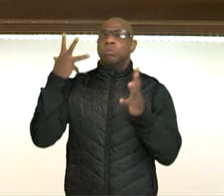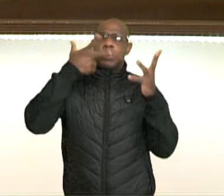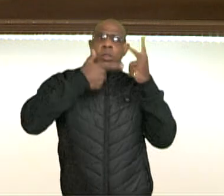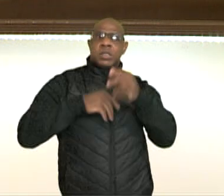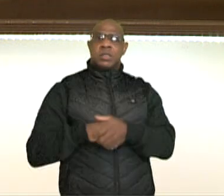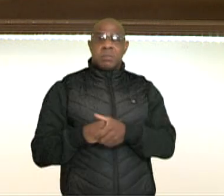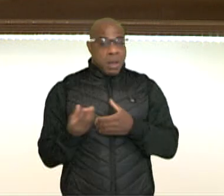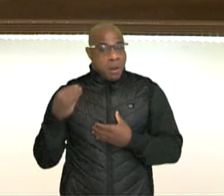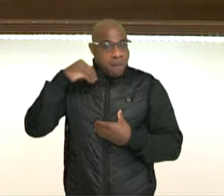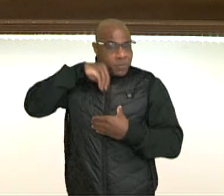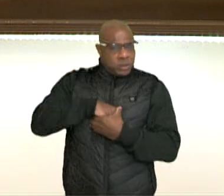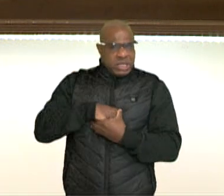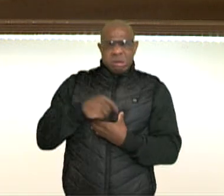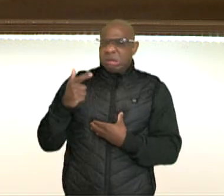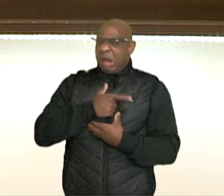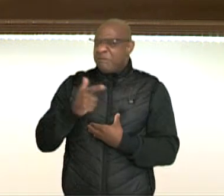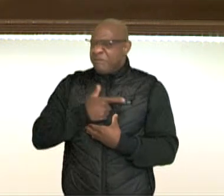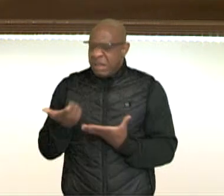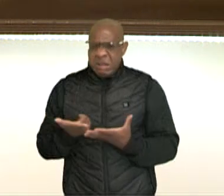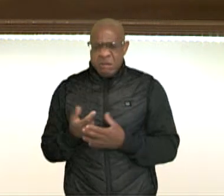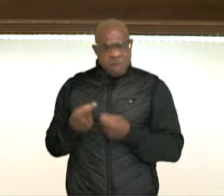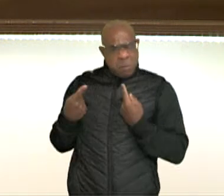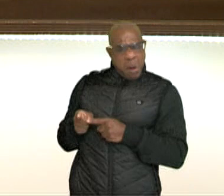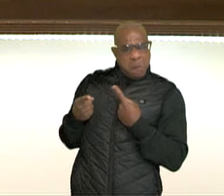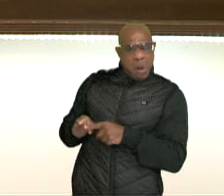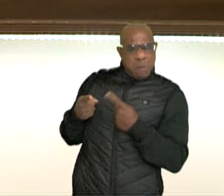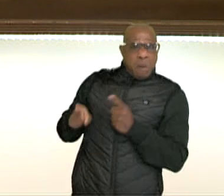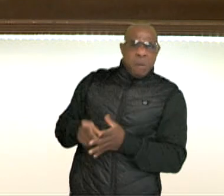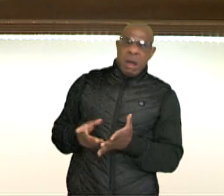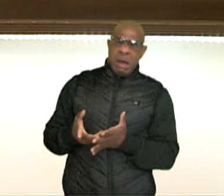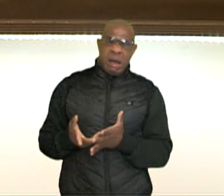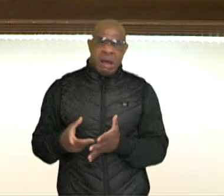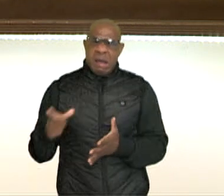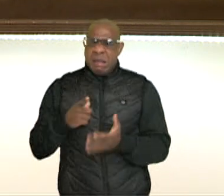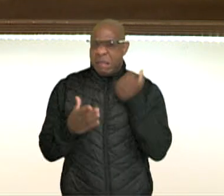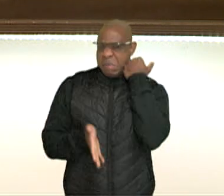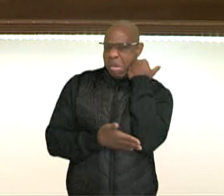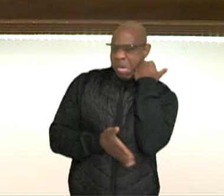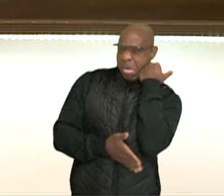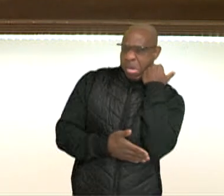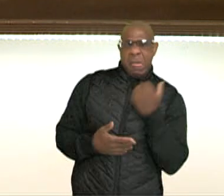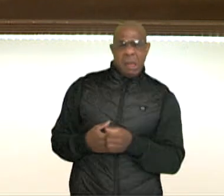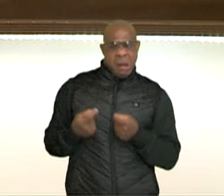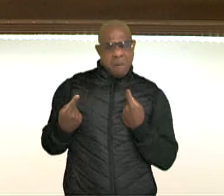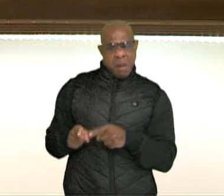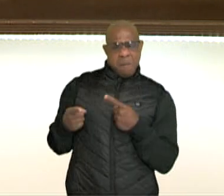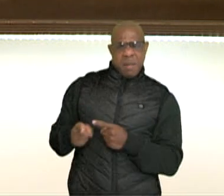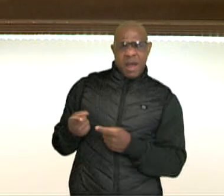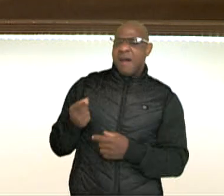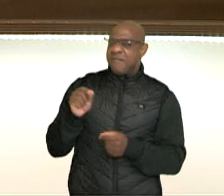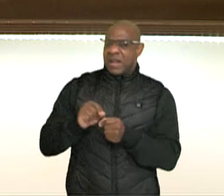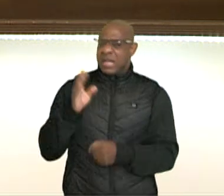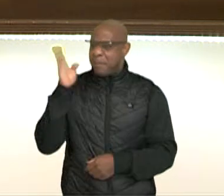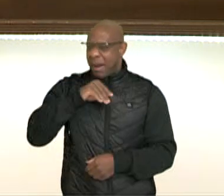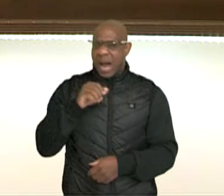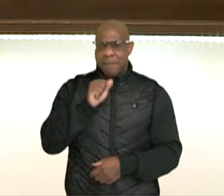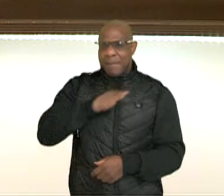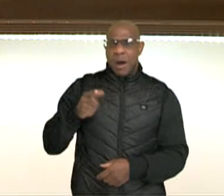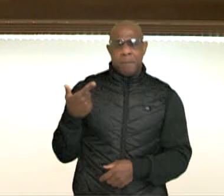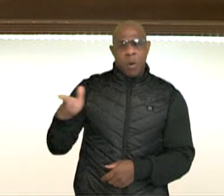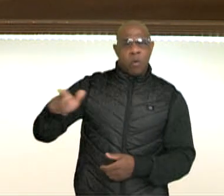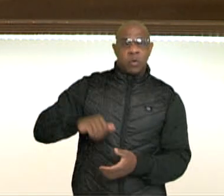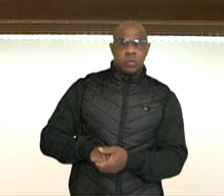Que está sempre criticando o outro, está sempre dando ali uma pontinha de ironia para fazer mal para o outro. Não seja essa